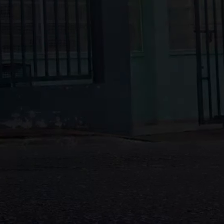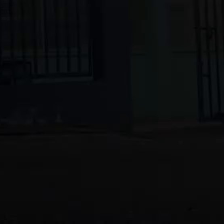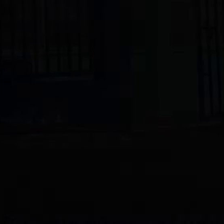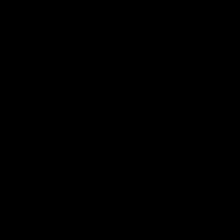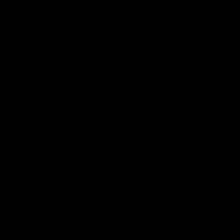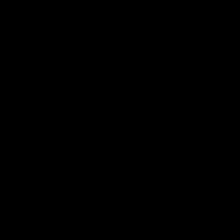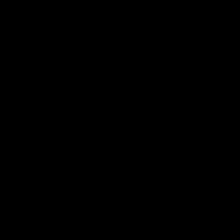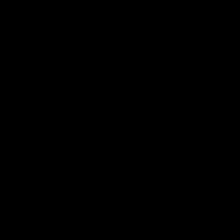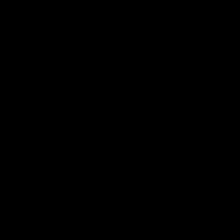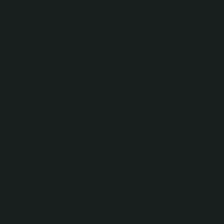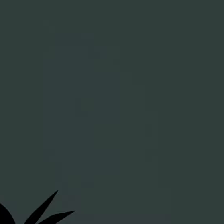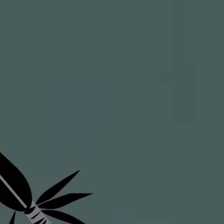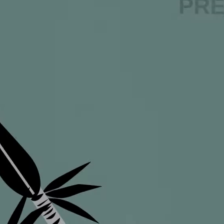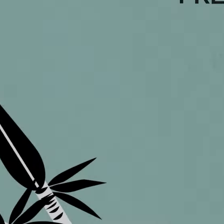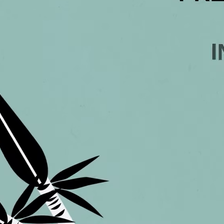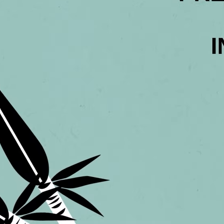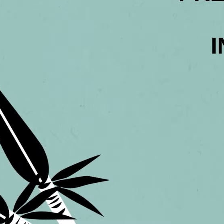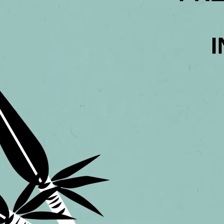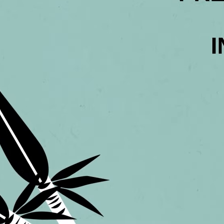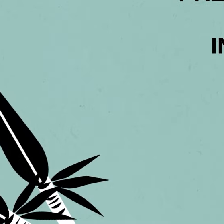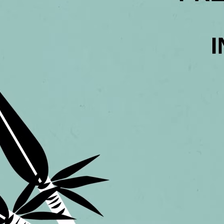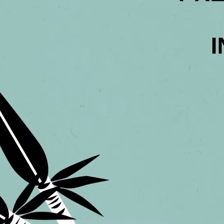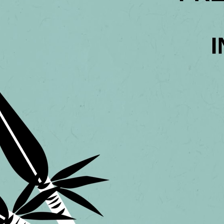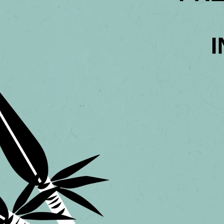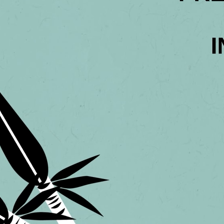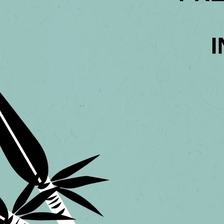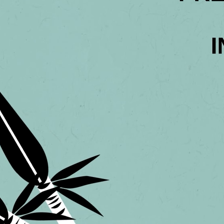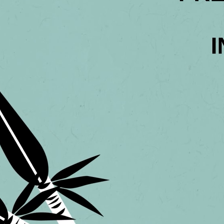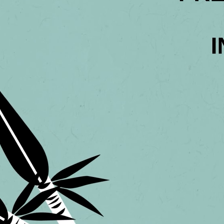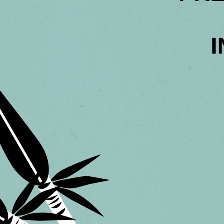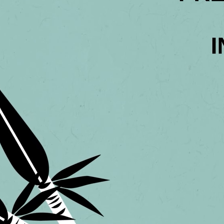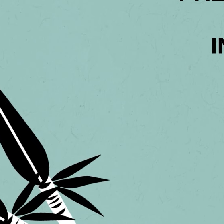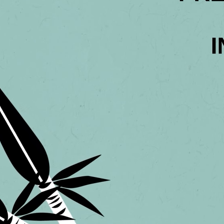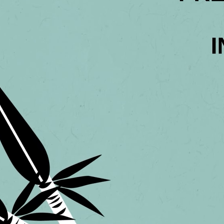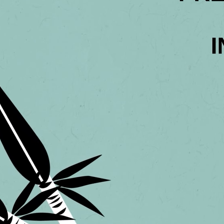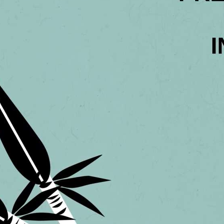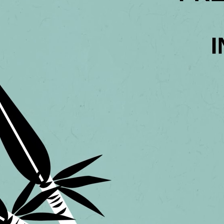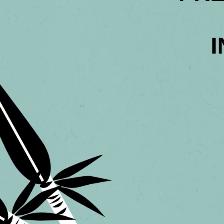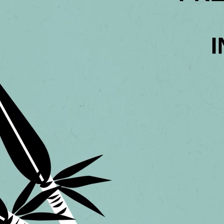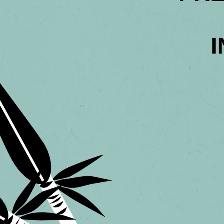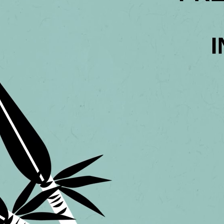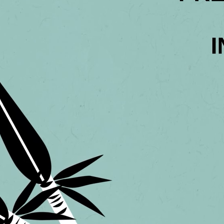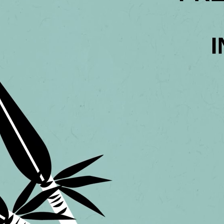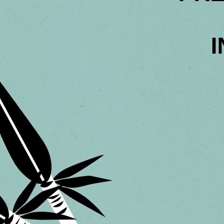A 24ª edição do Prêmio Arte na Escola Cidadã é uma realização do Instituto Arte na Escola.